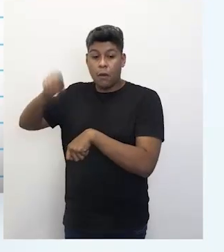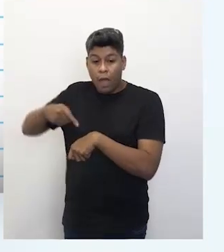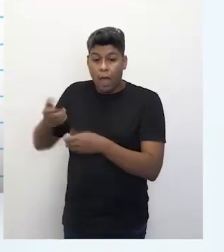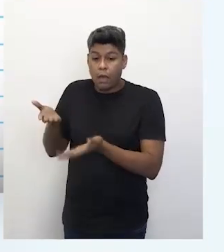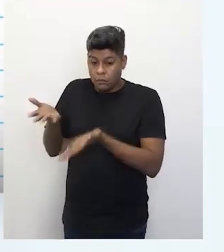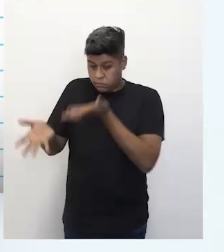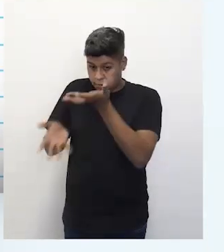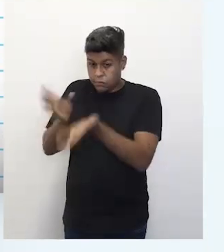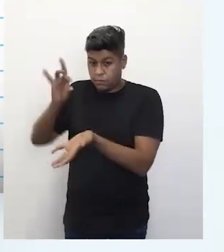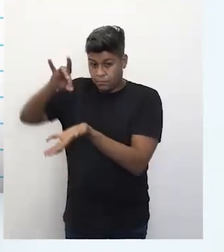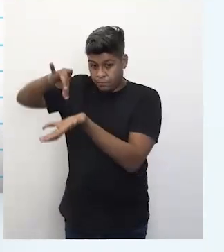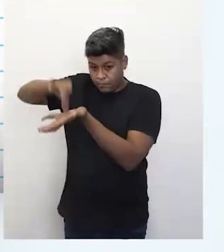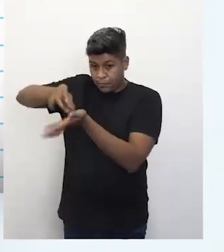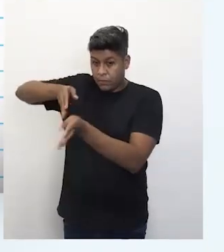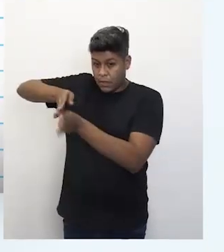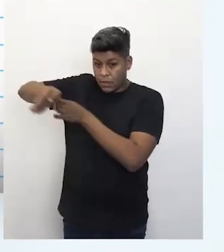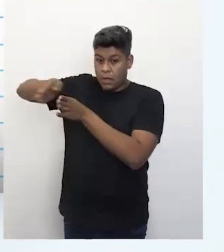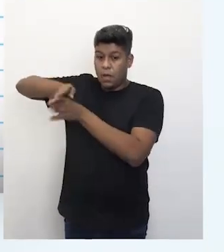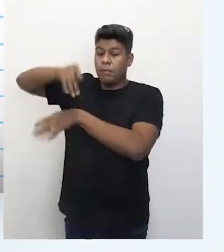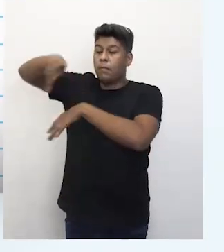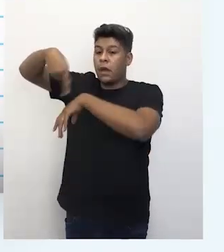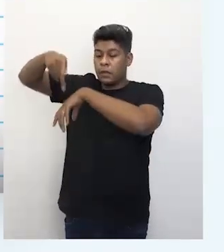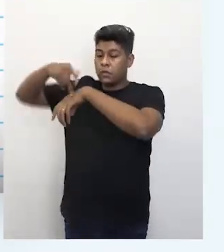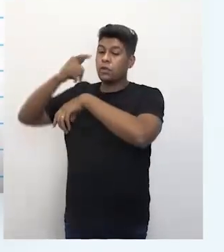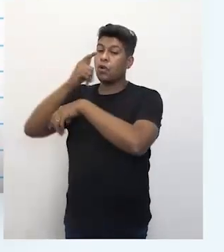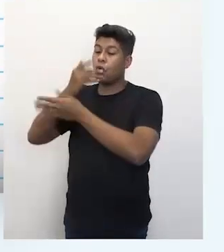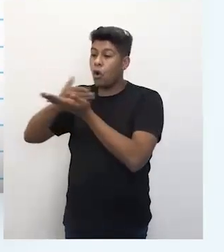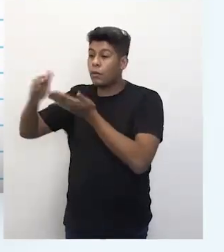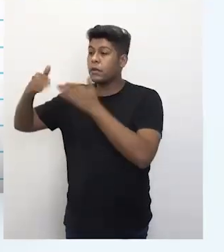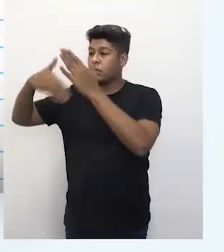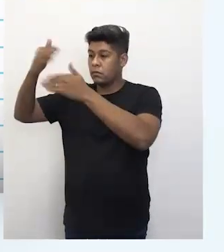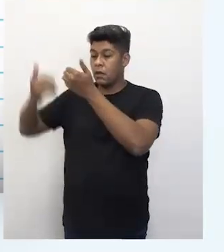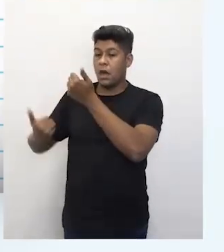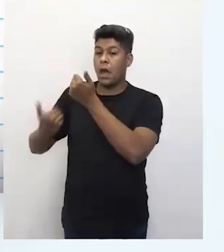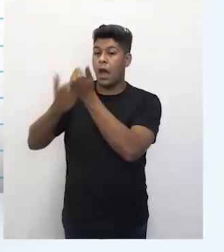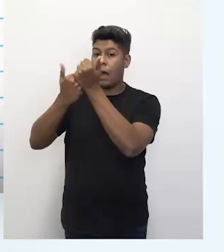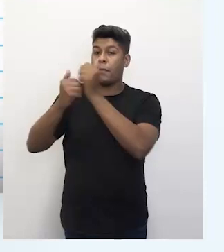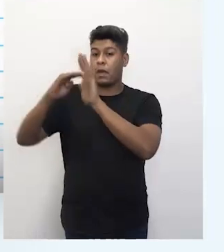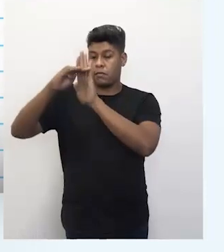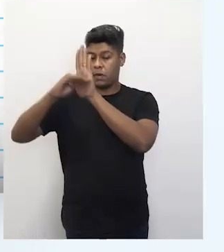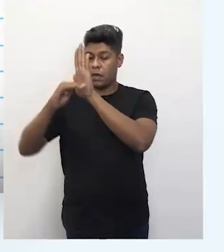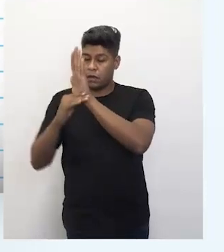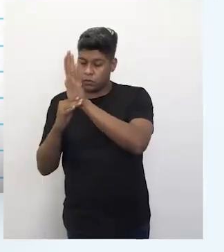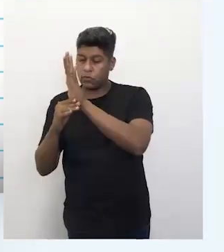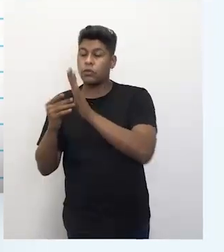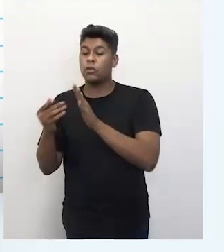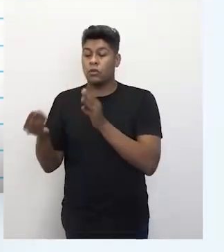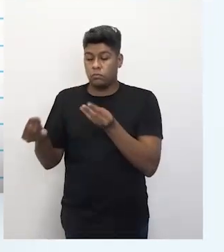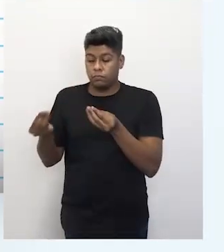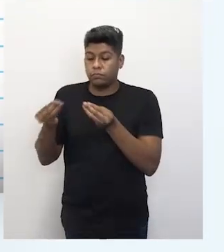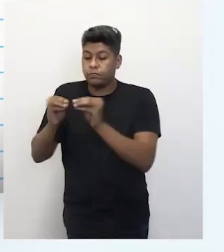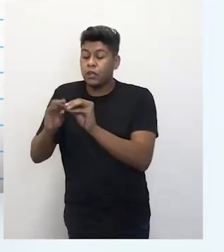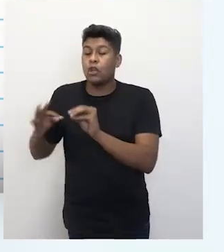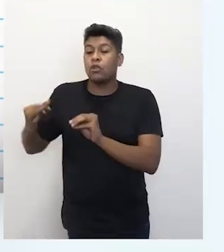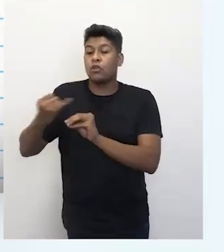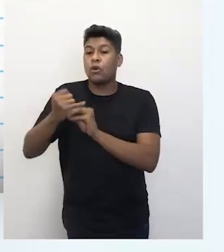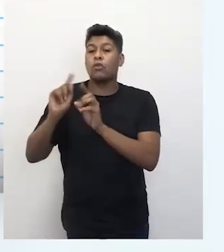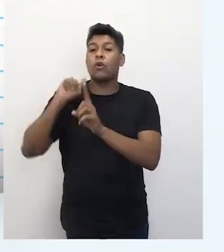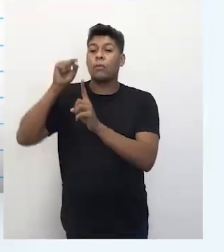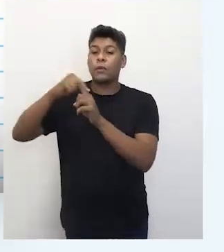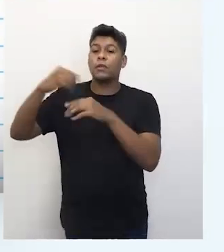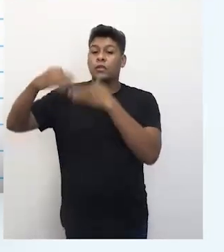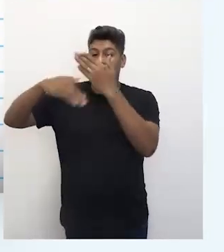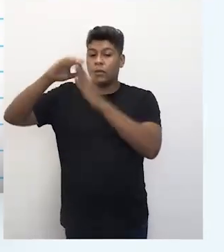eficaz e orientada em países em desenvolvimento a fim de apoiar os planos nacionais para implementar todos os objetivos de desenvolvimento